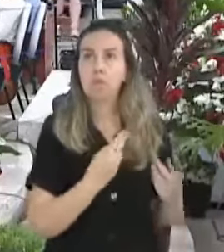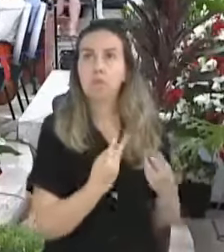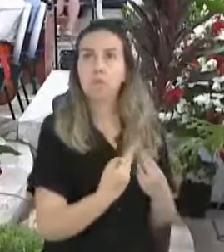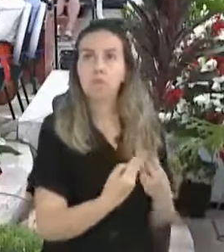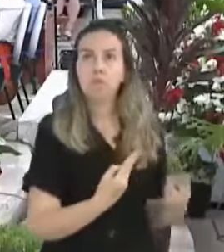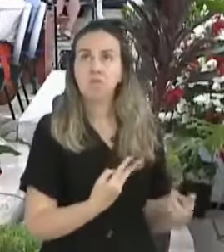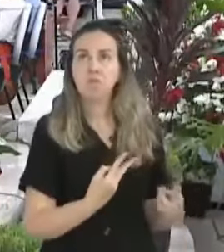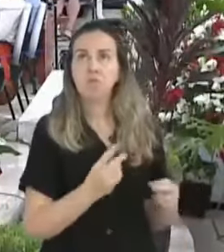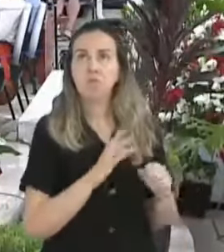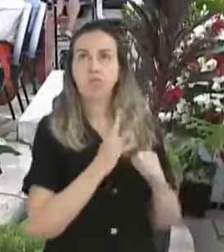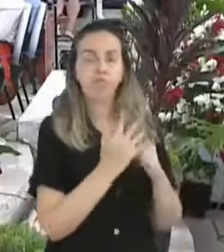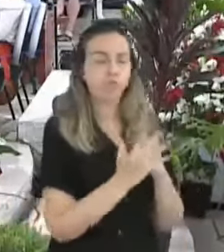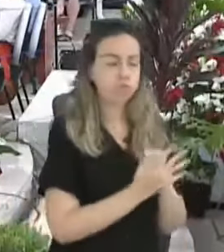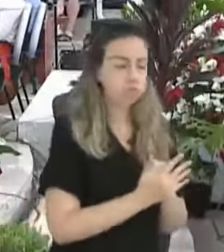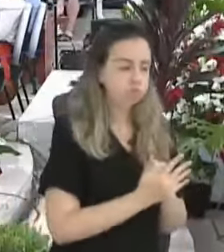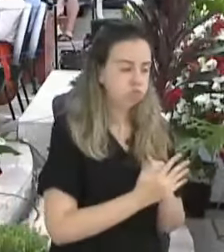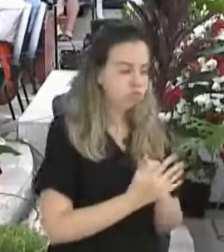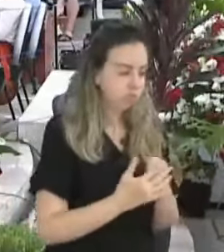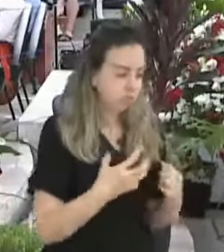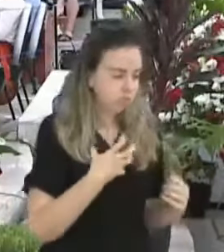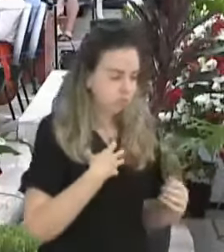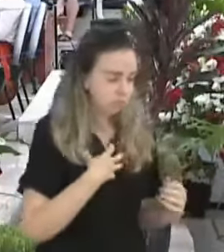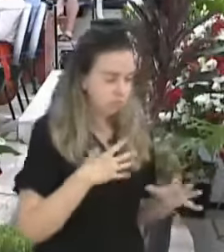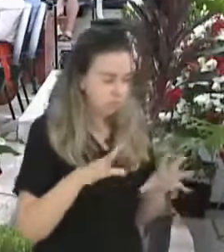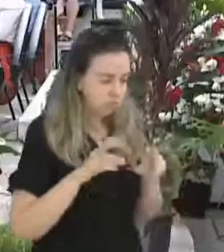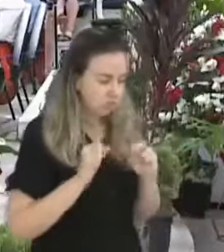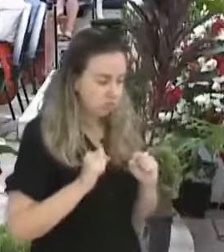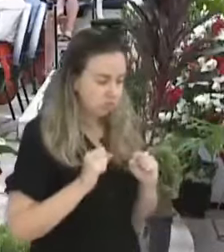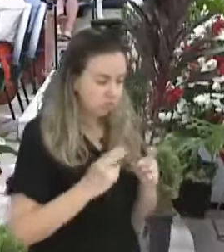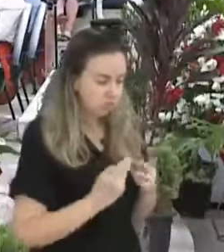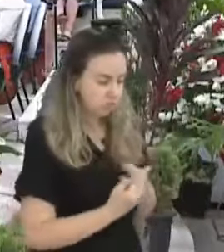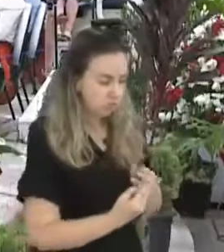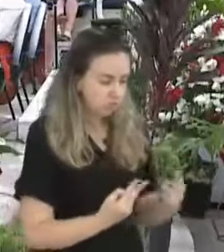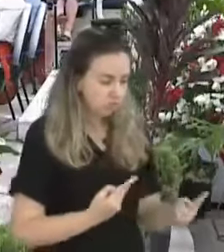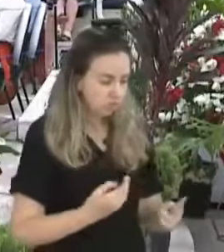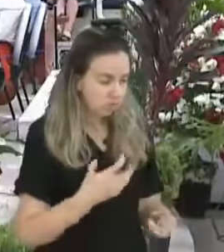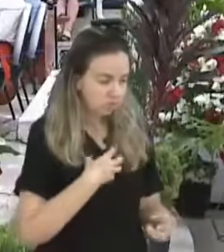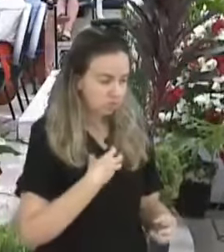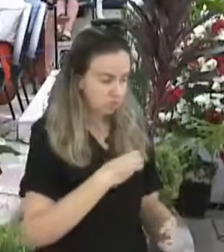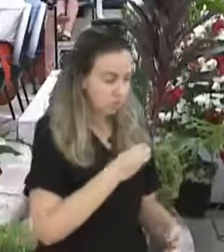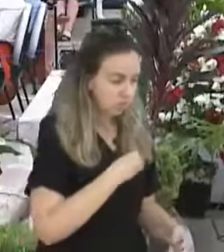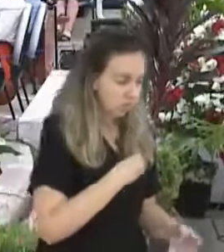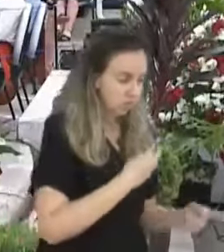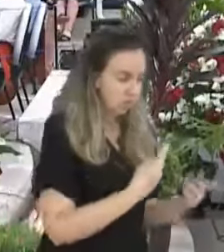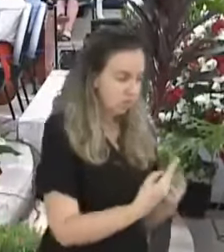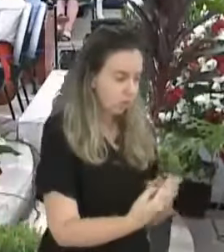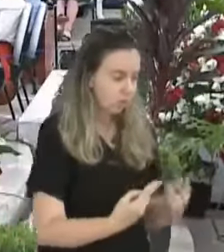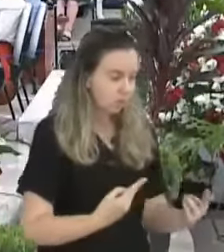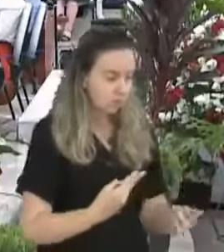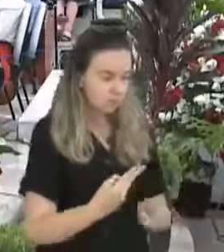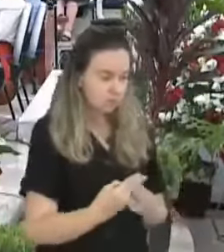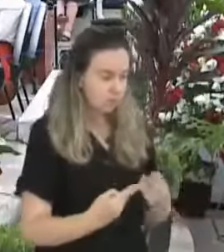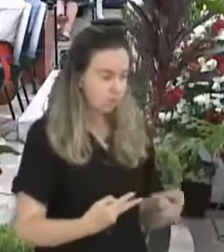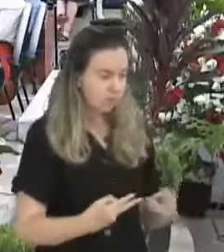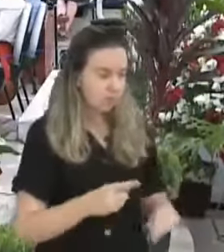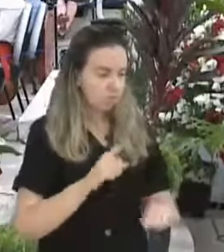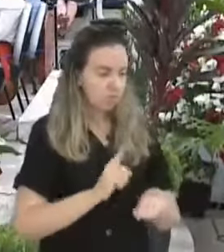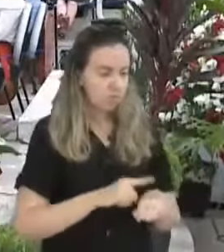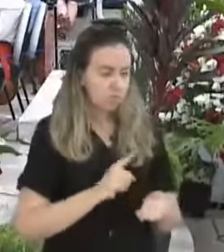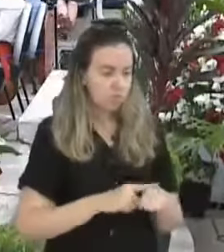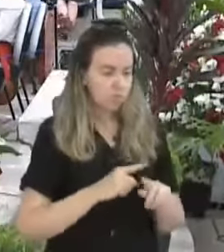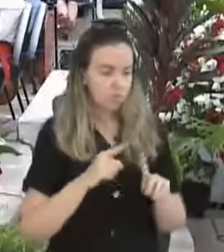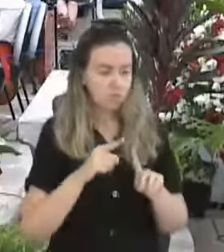praticando antes da pandemia. Não adianta tudo voltar ao normal e você não ter extraído